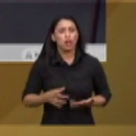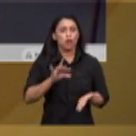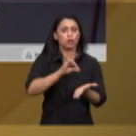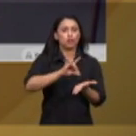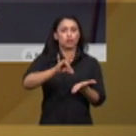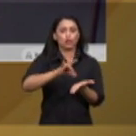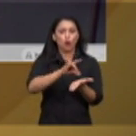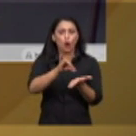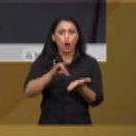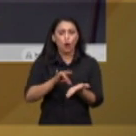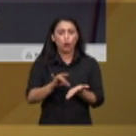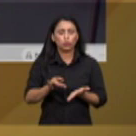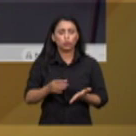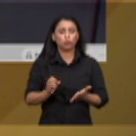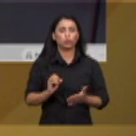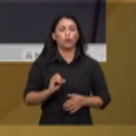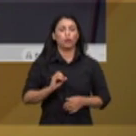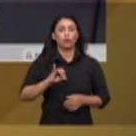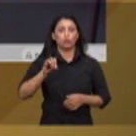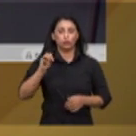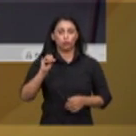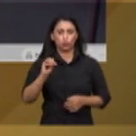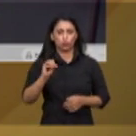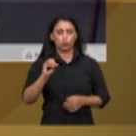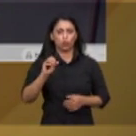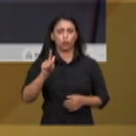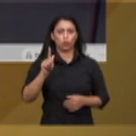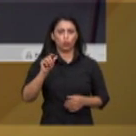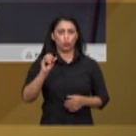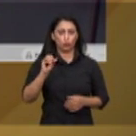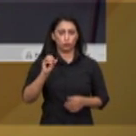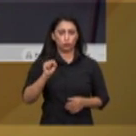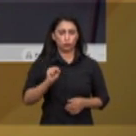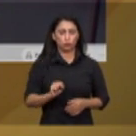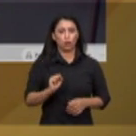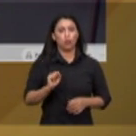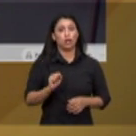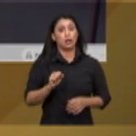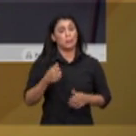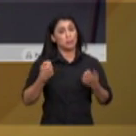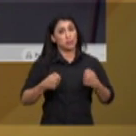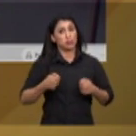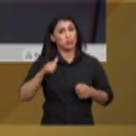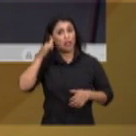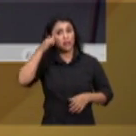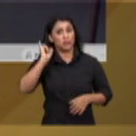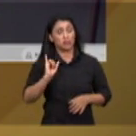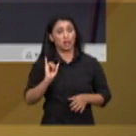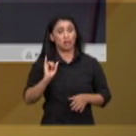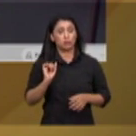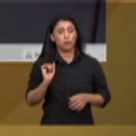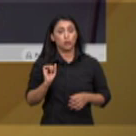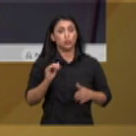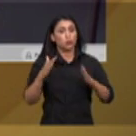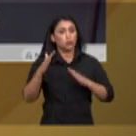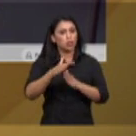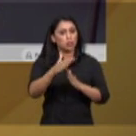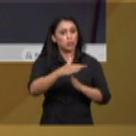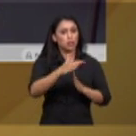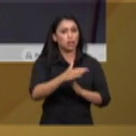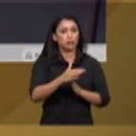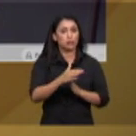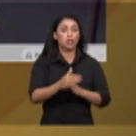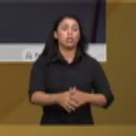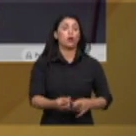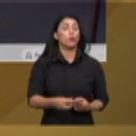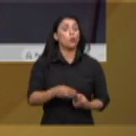jogos ou devem ser evitados ou muito restringidos. Daí a importância de apenas o ente central falar